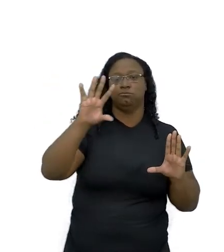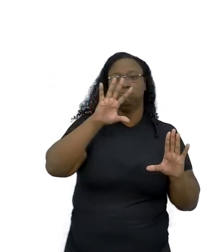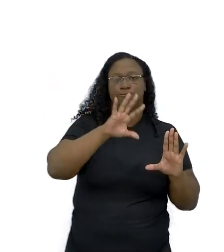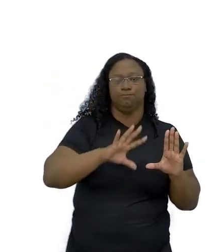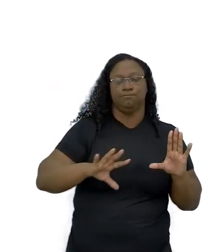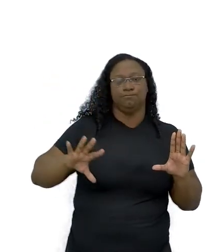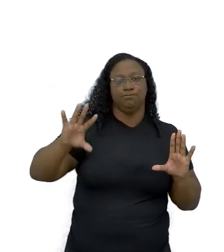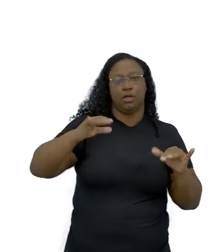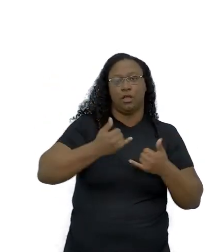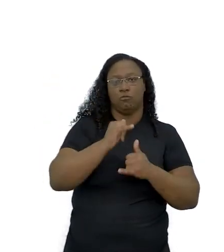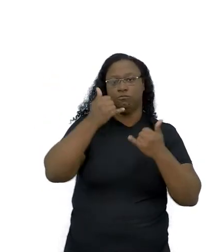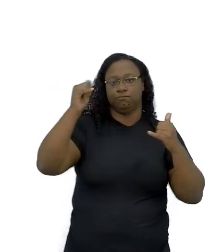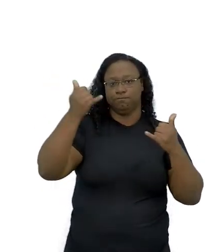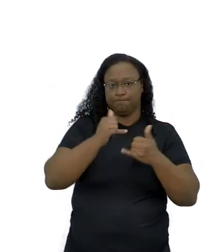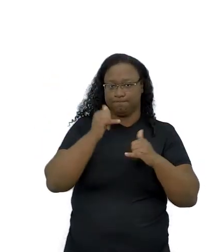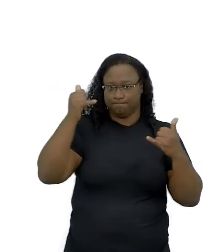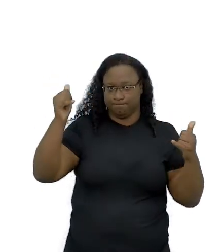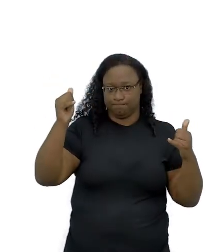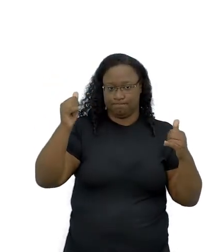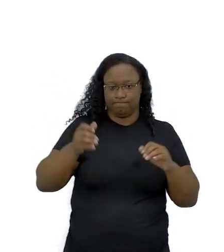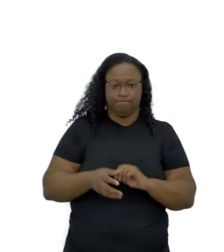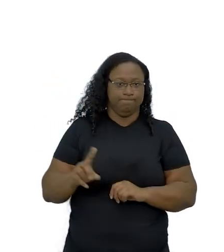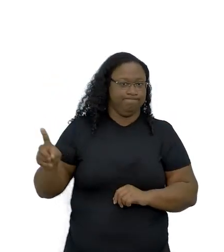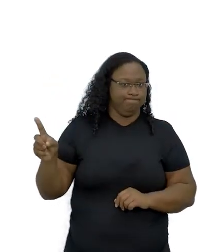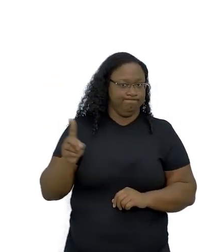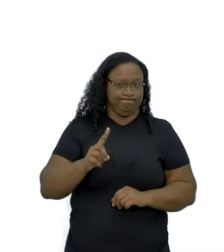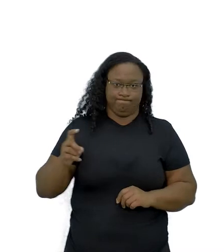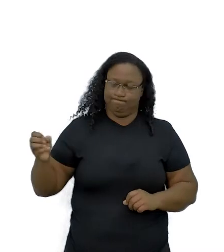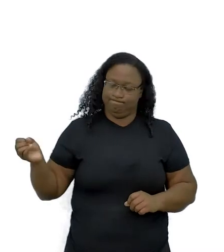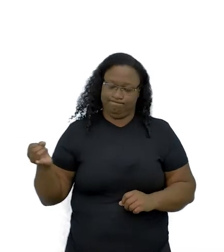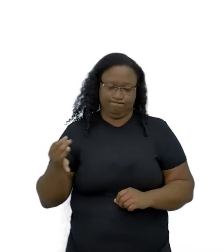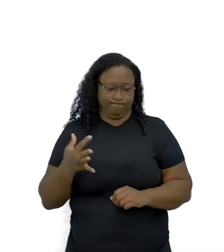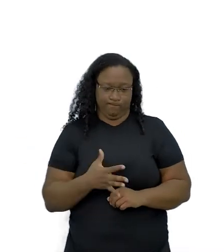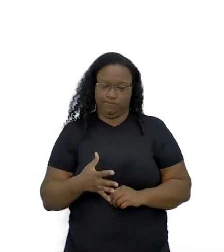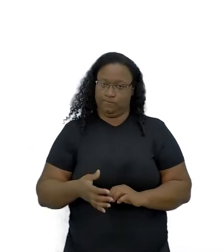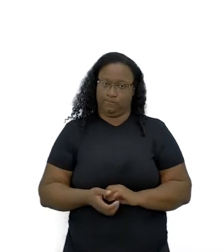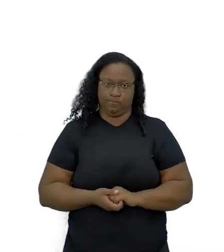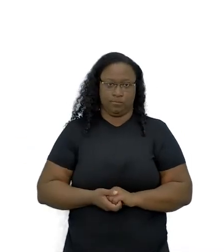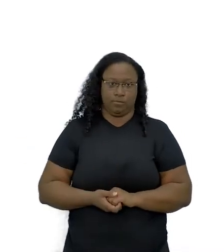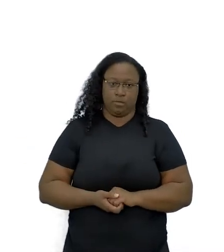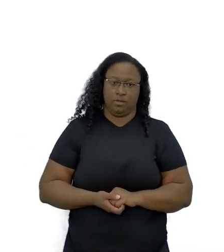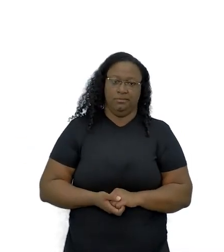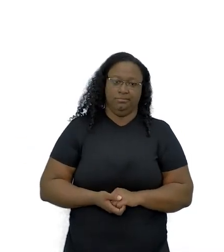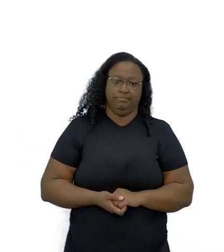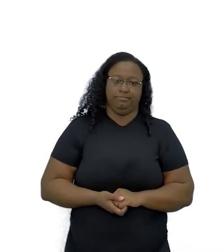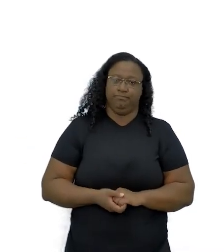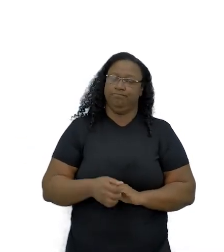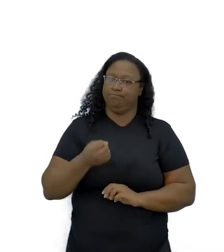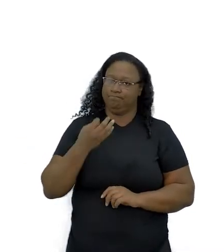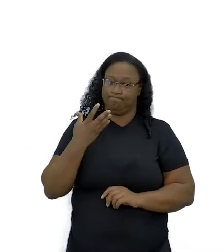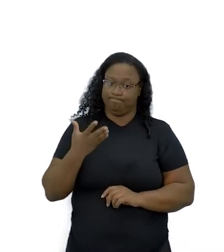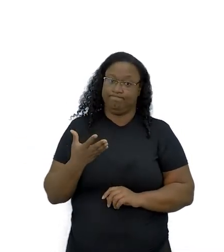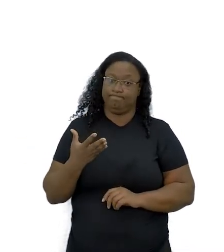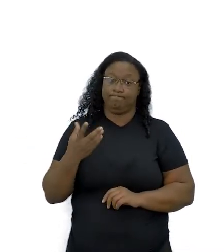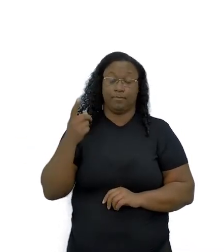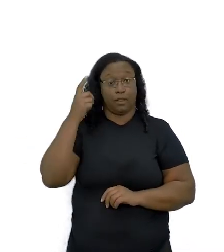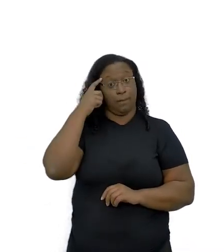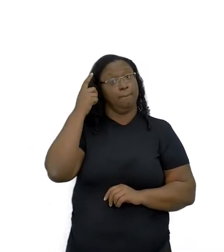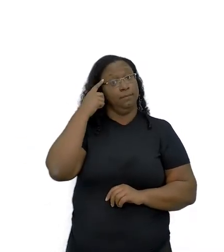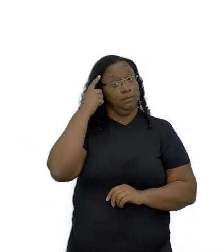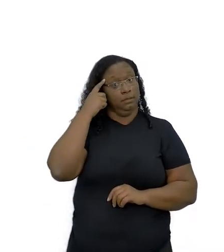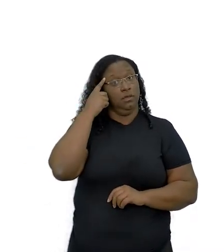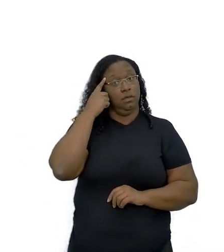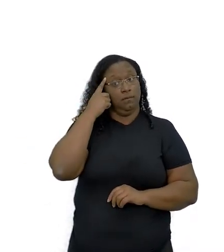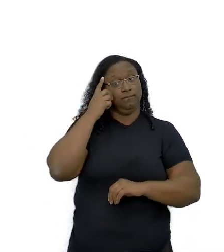eletricidade ainda é não renovável, tá certo? Então, ainda não é tão bom, né, se a gente for pensar que